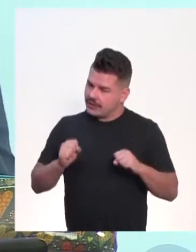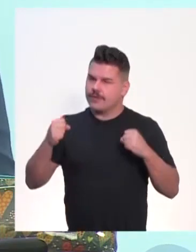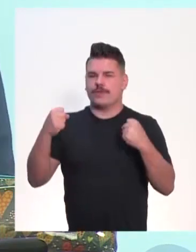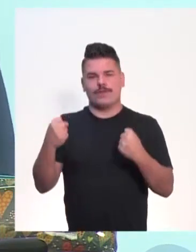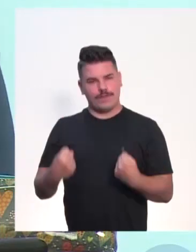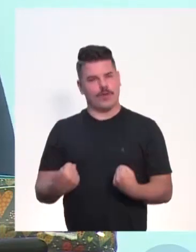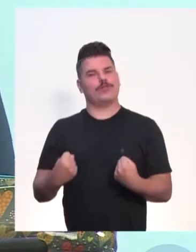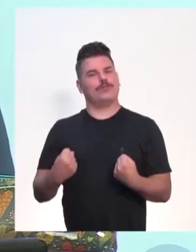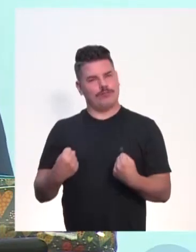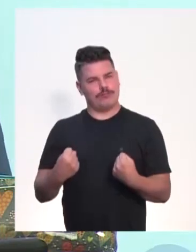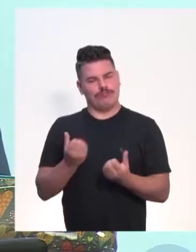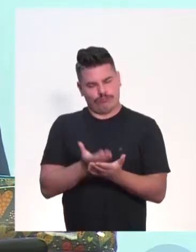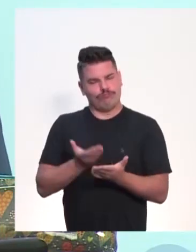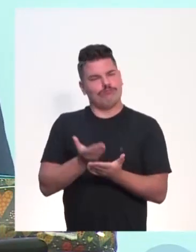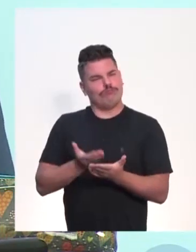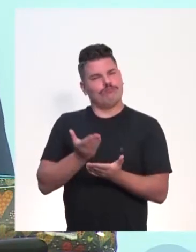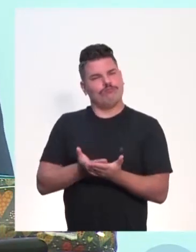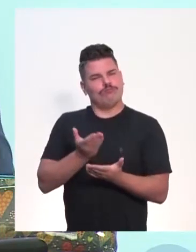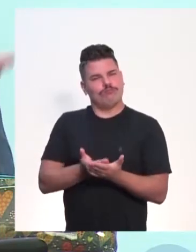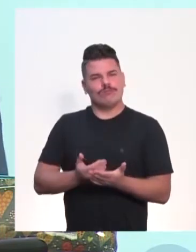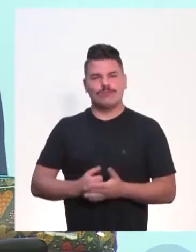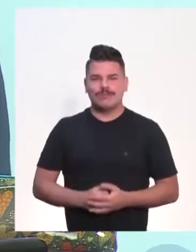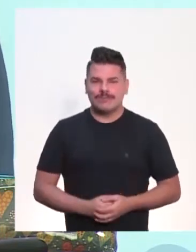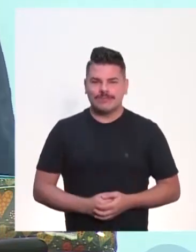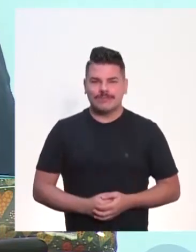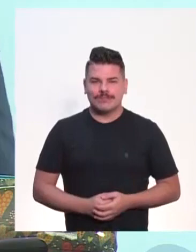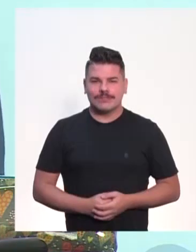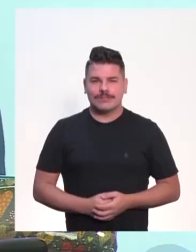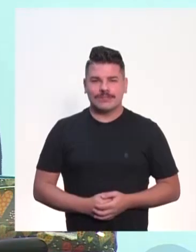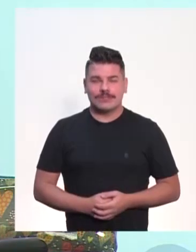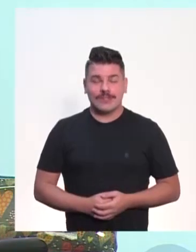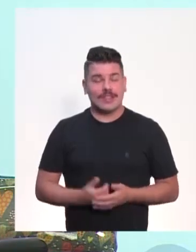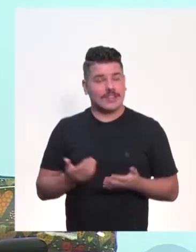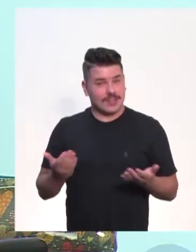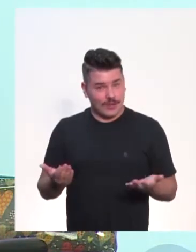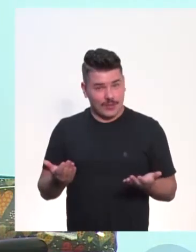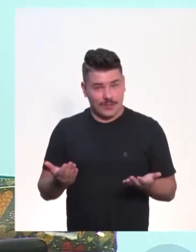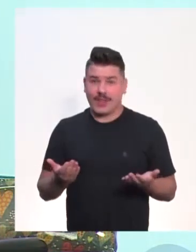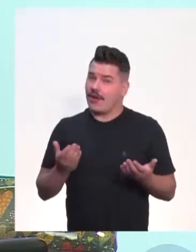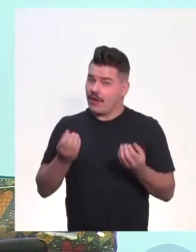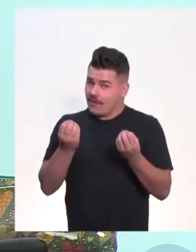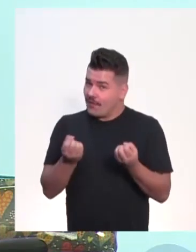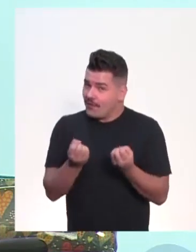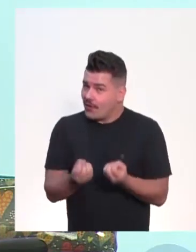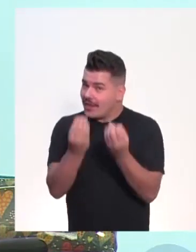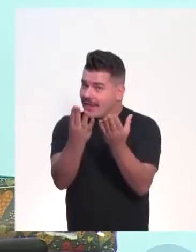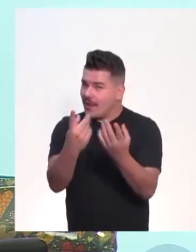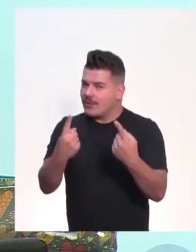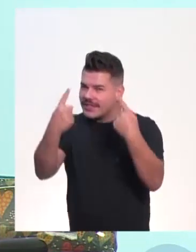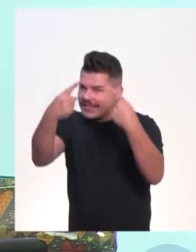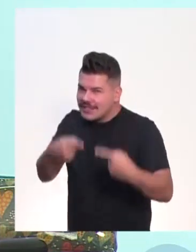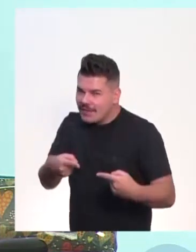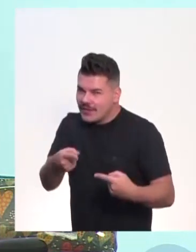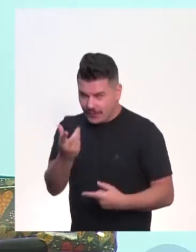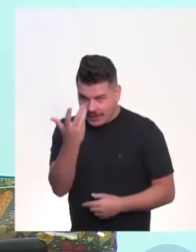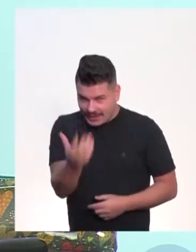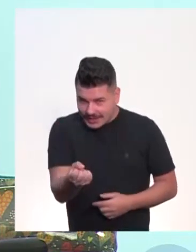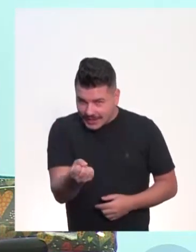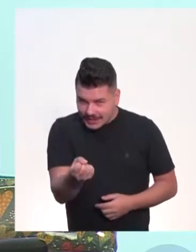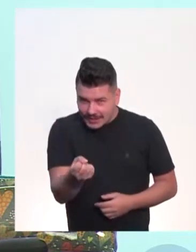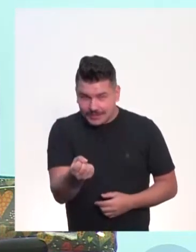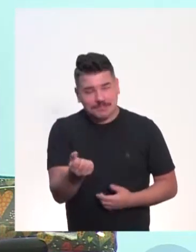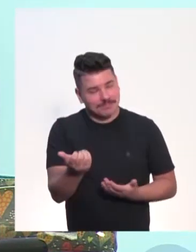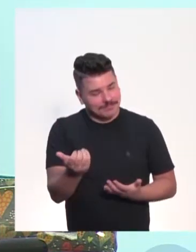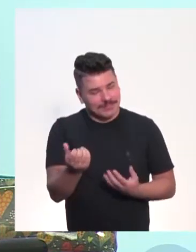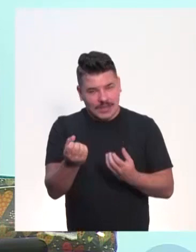coloque bastante empenho. E, para finalizar com um desafio, eu queria propor para vocês que